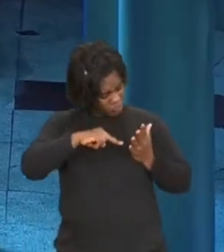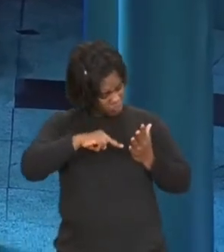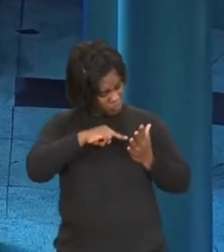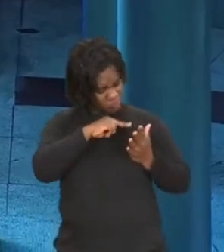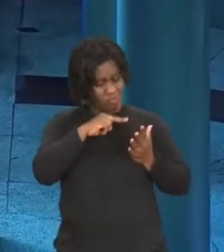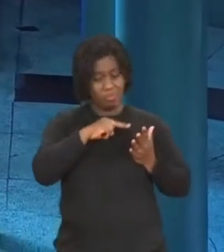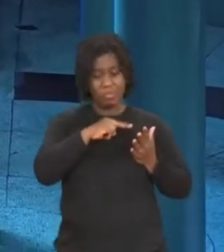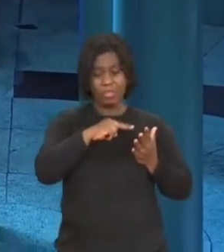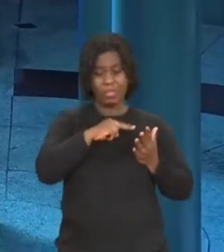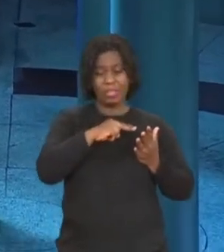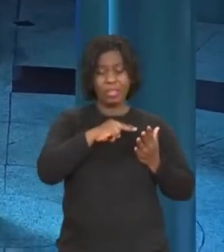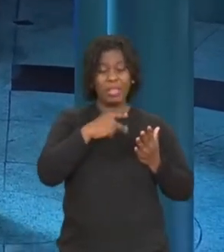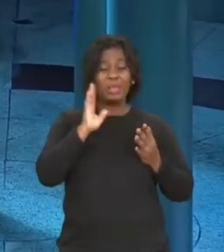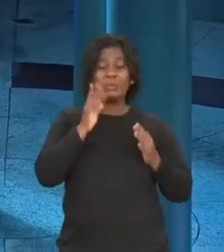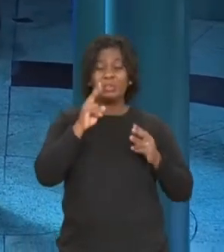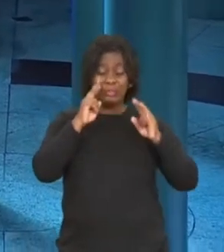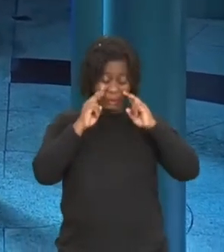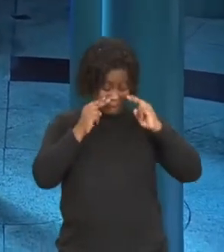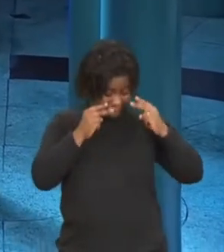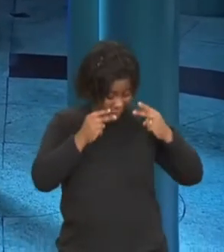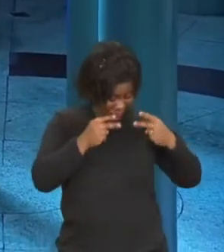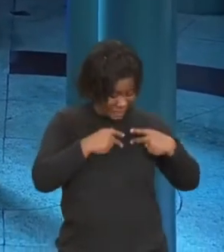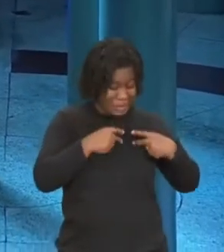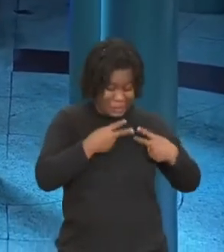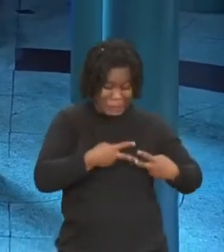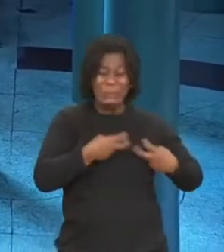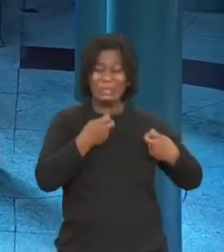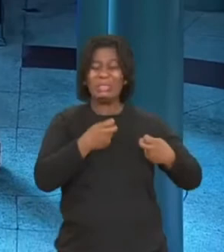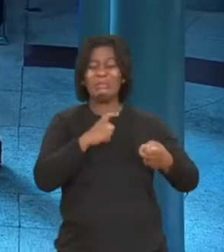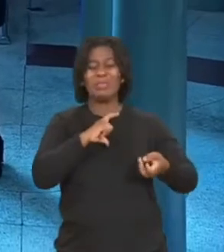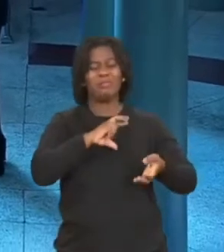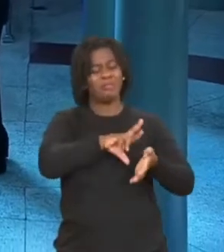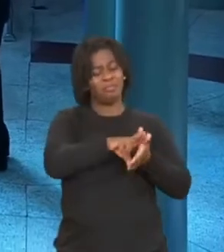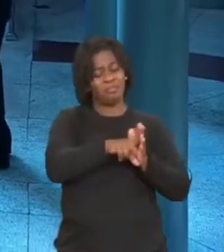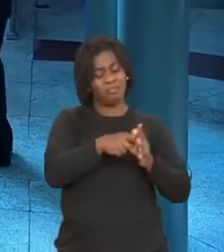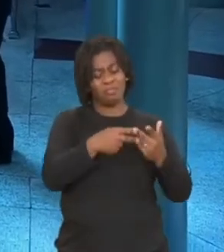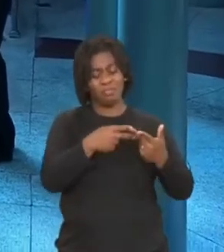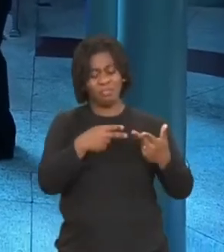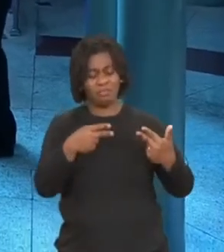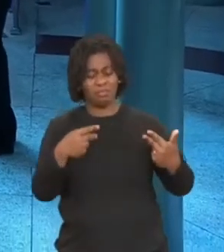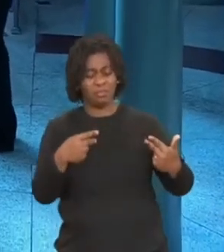Eu já me avaliei, eu sei que tem muita coisa